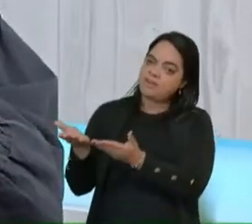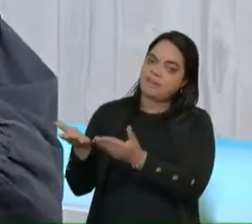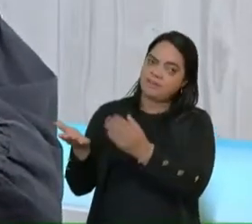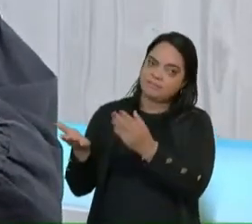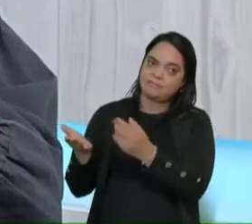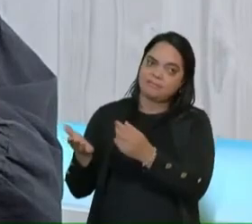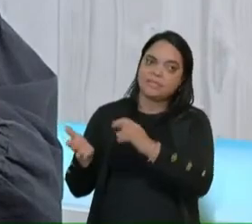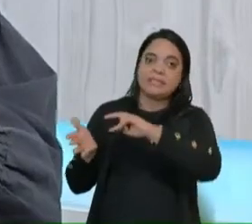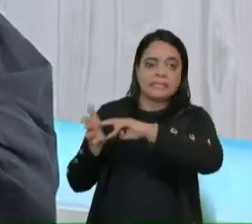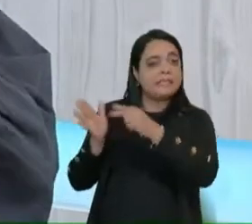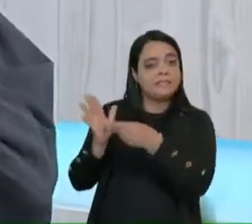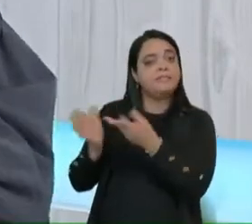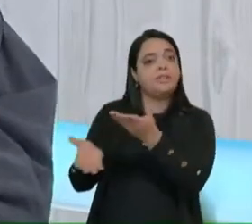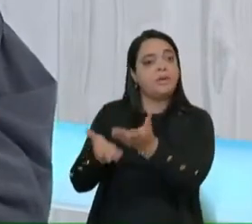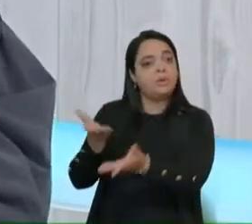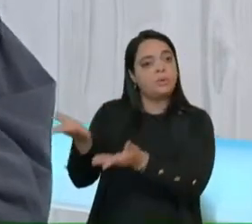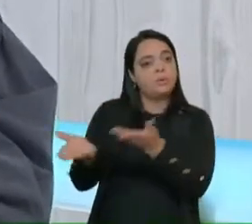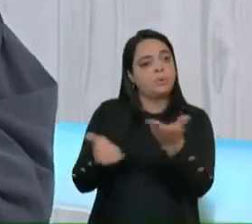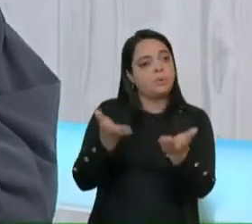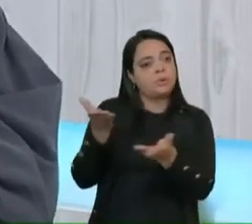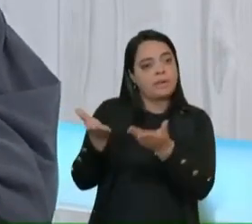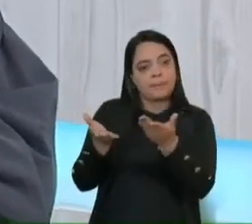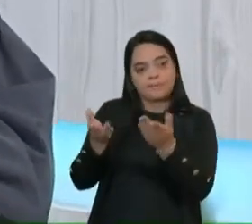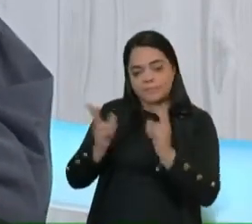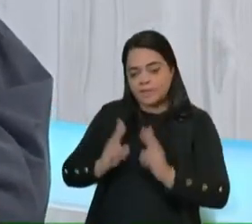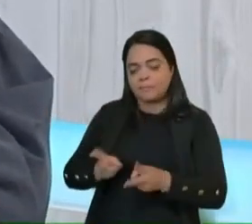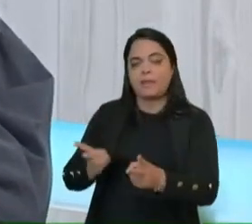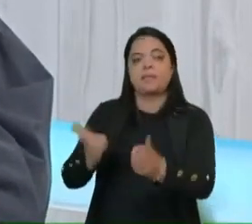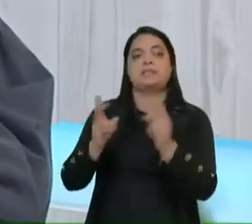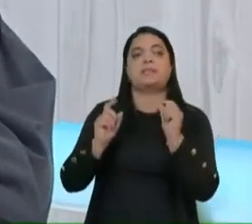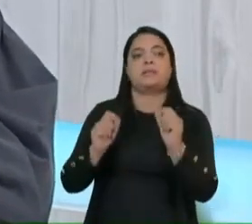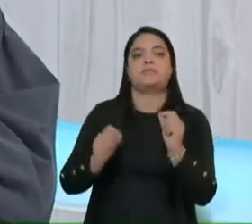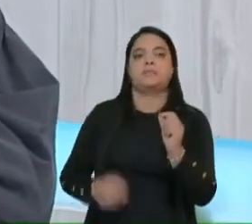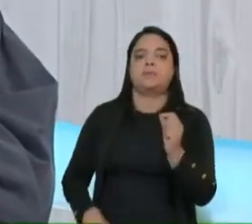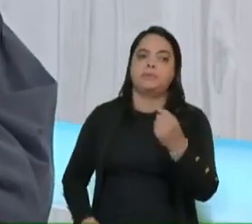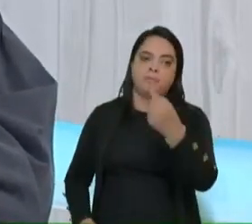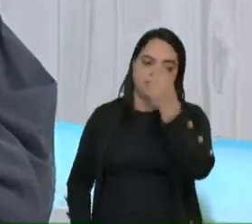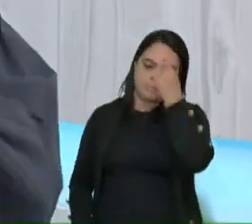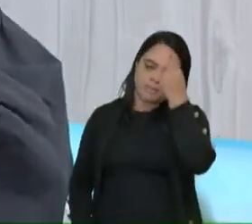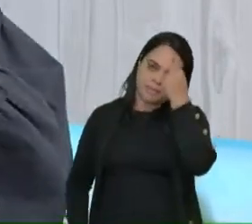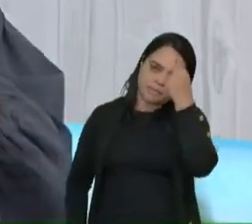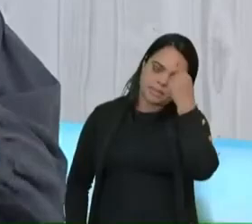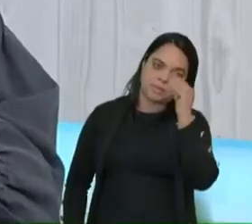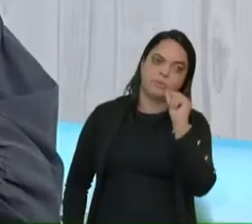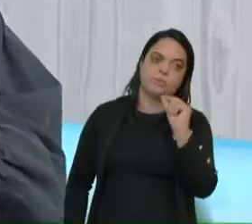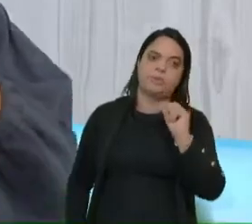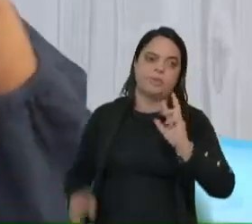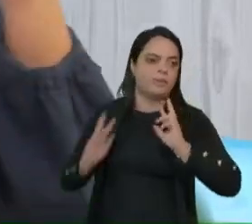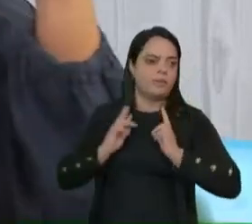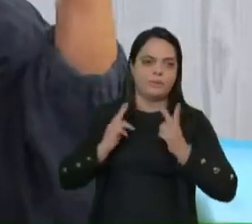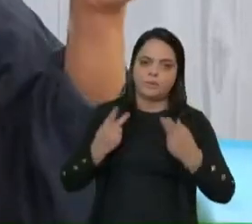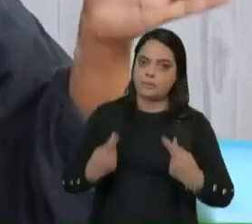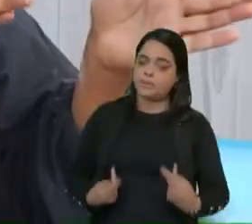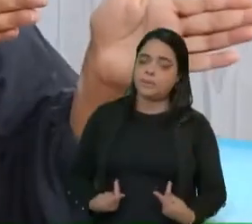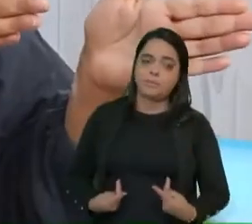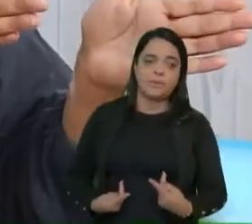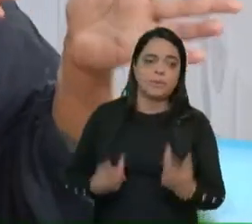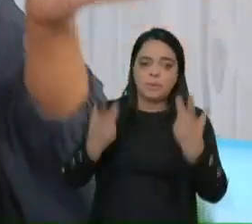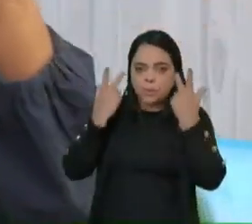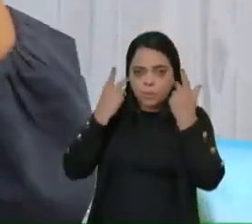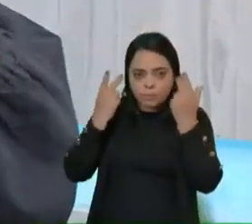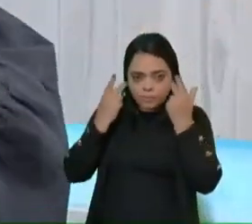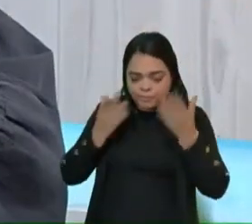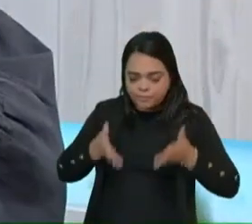cuidar né mas sempre voltando como era um um ser humano comum